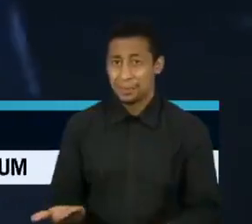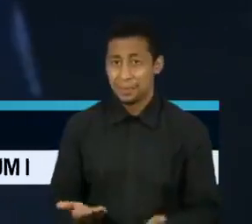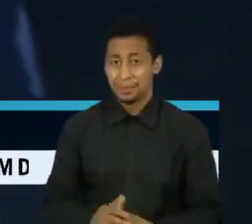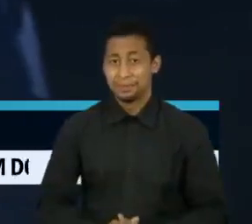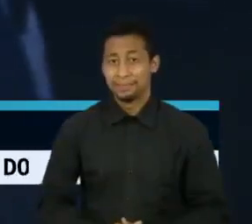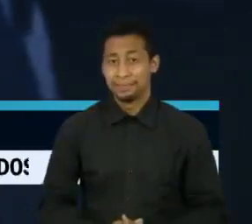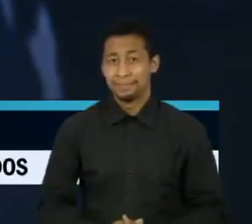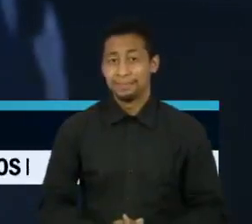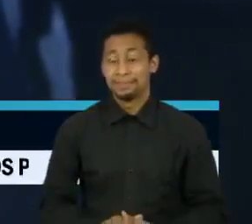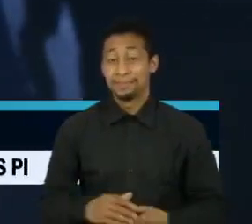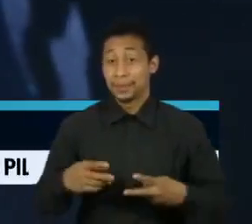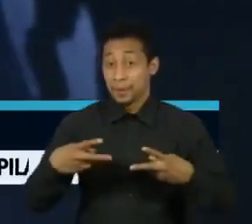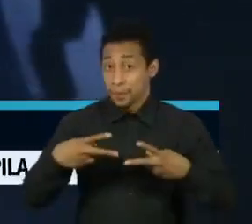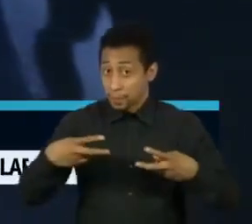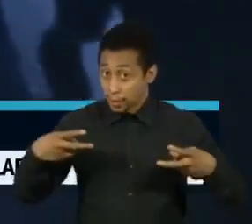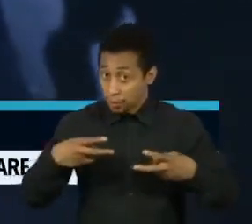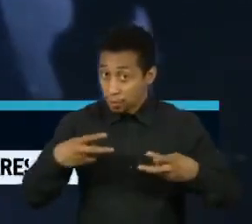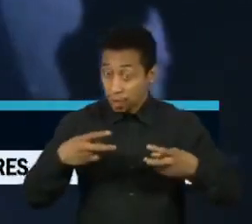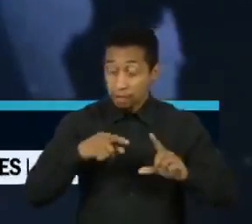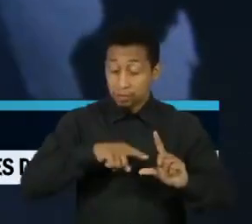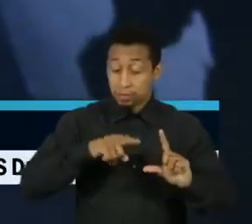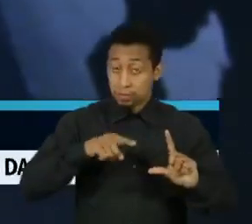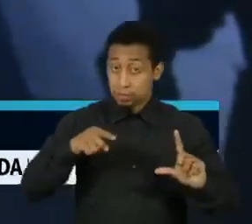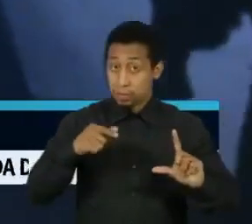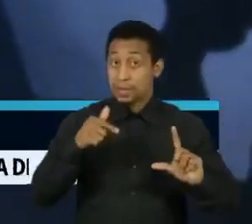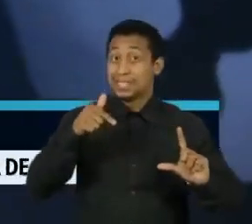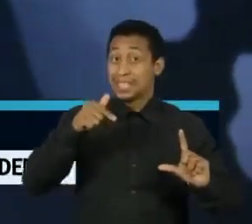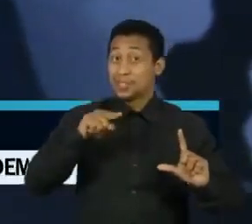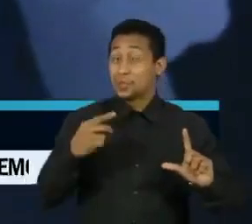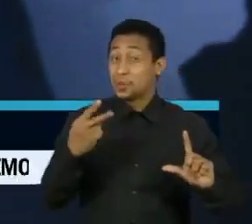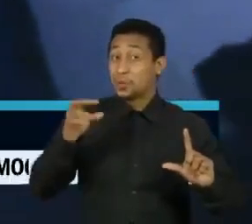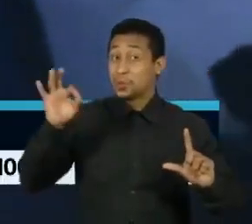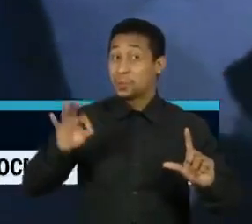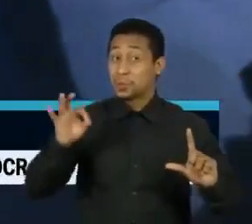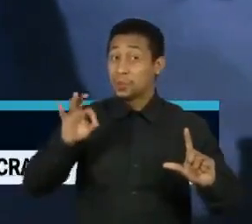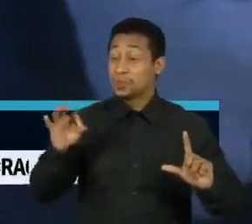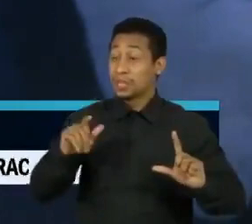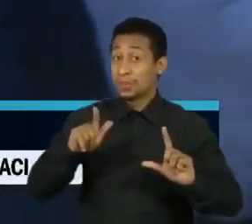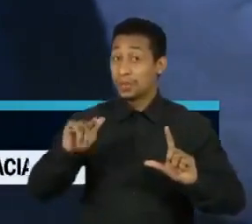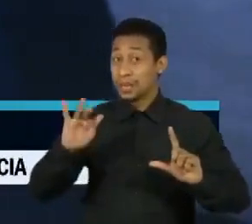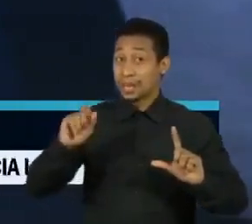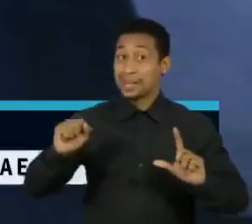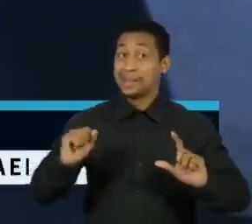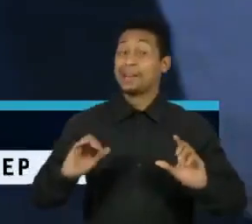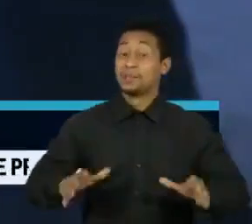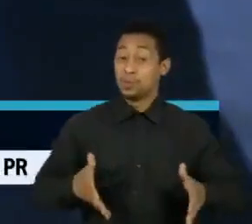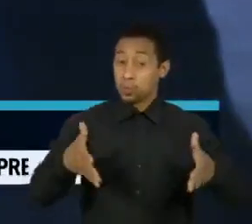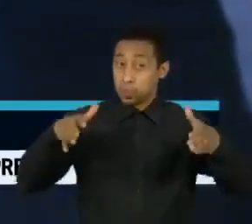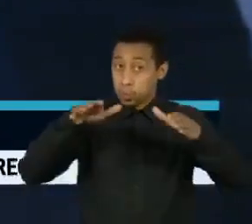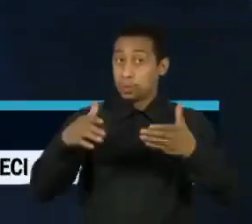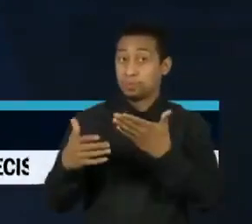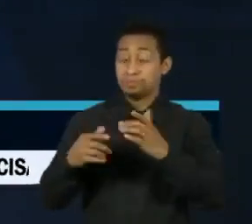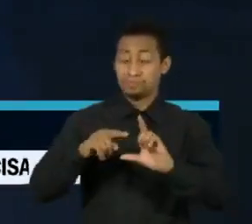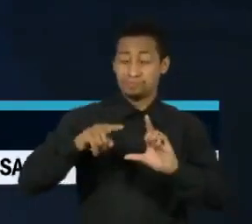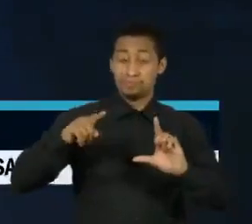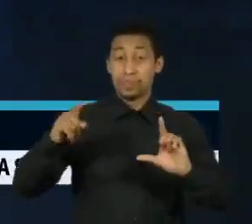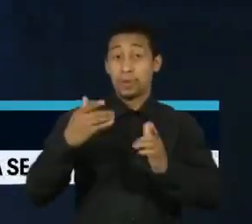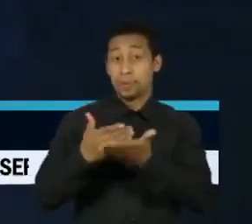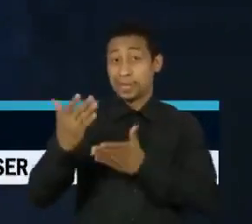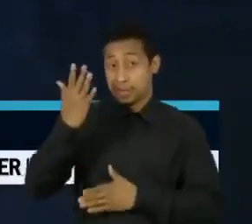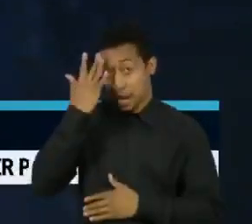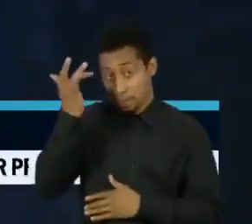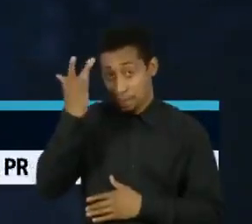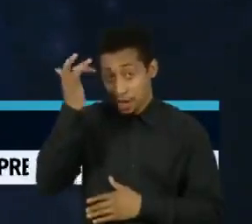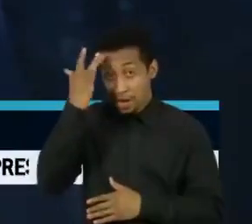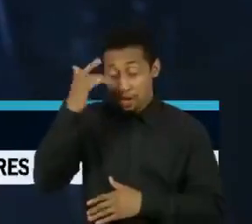e a Petrobras reajustou em 7,2 por cento os preços da gasolina e do gás de cozinha aumento vale a partir de